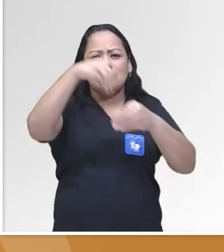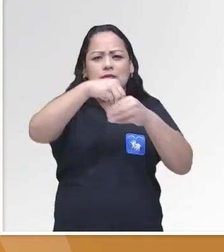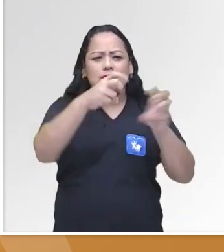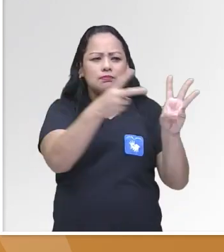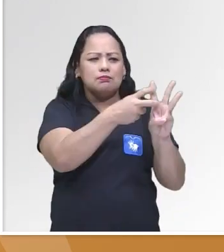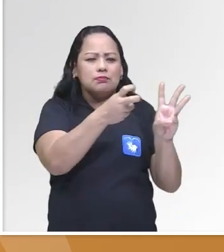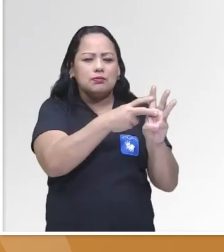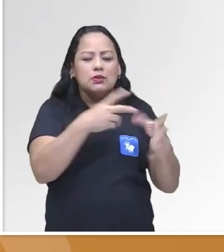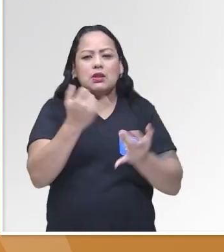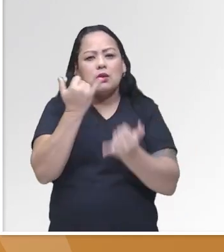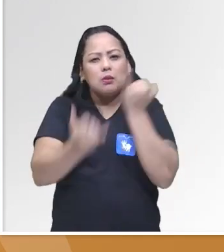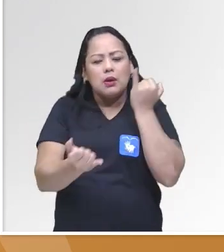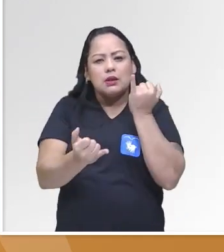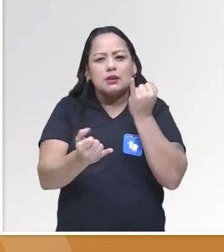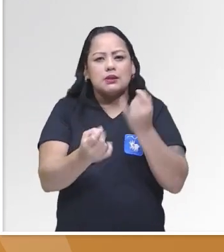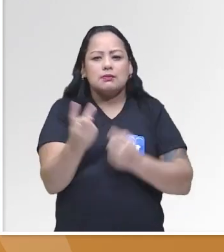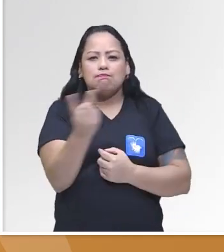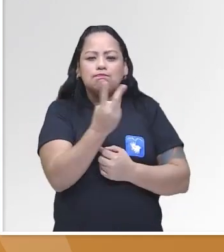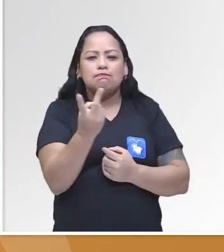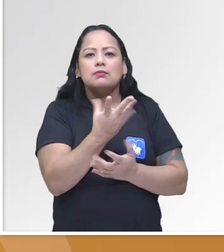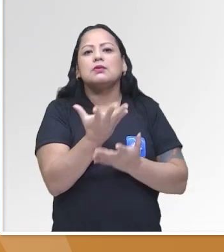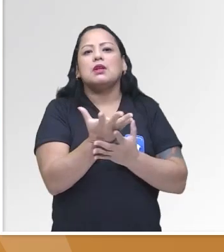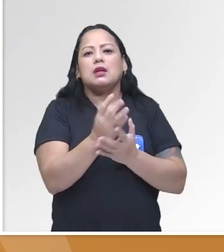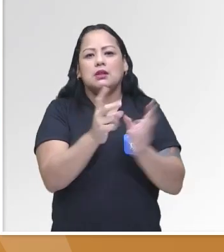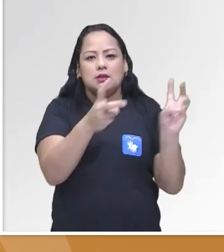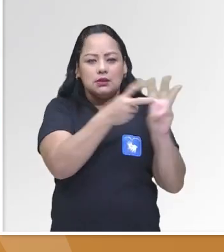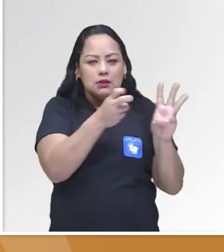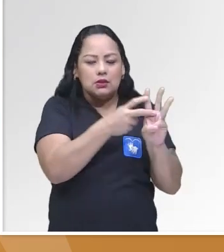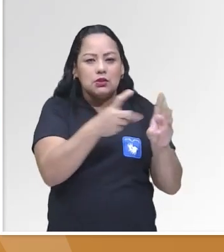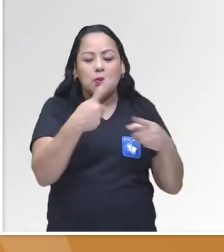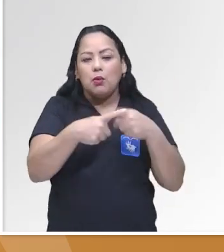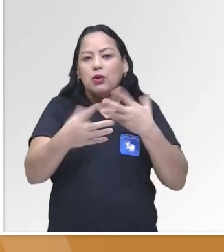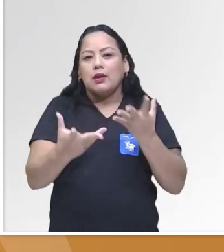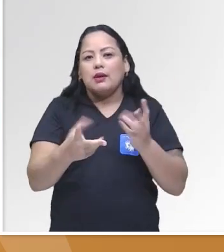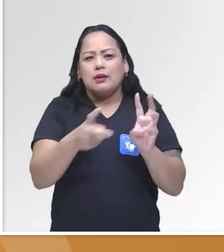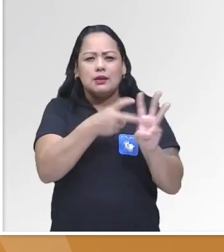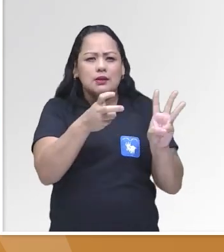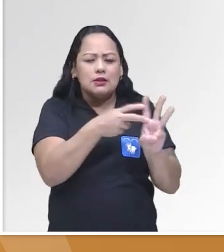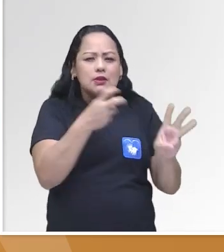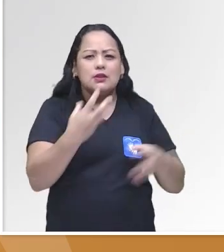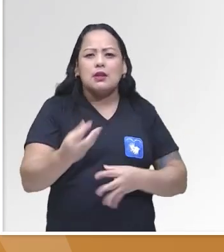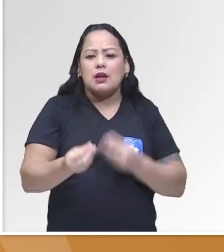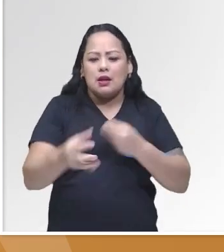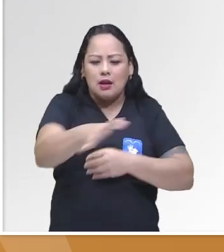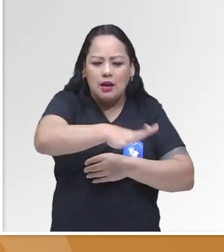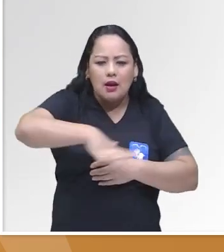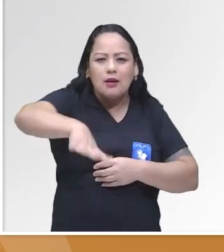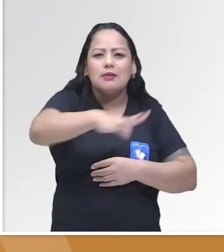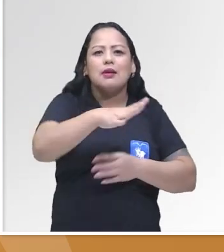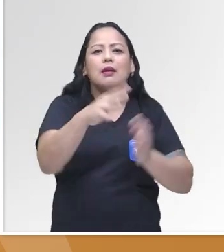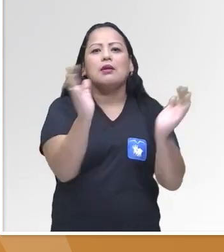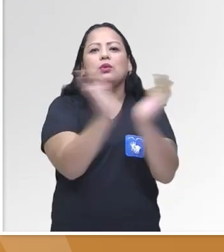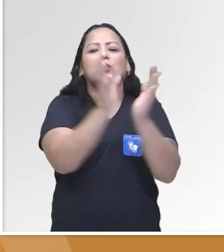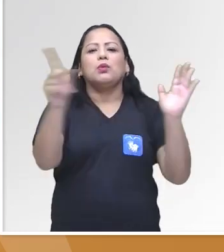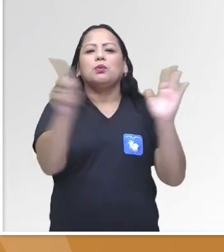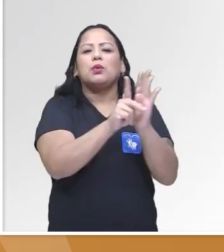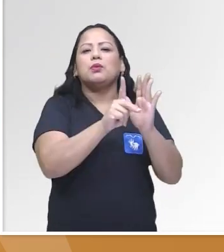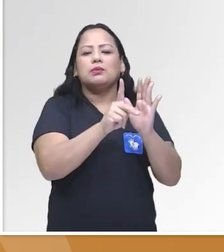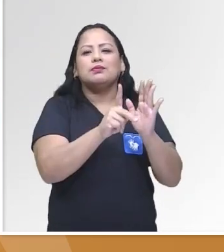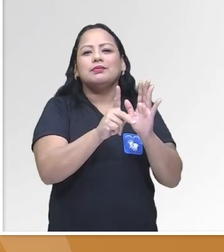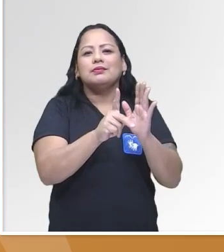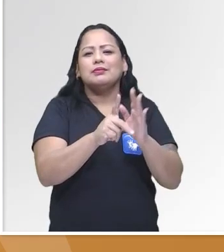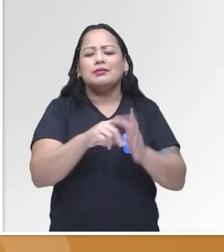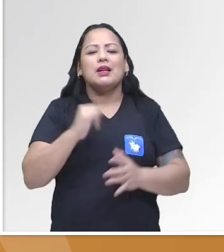As semelhanças entre os indígenas. Para os indígenas, a terra é coletiva. Gente, isso é